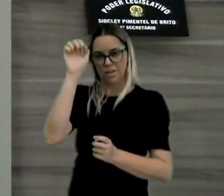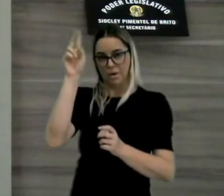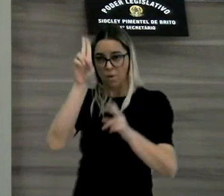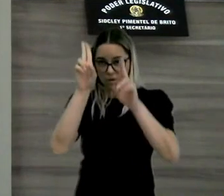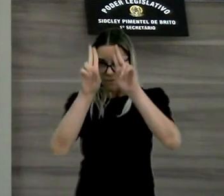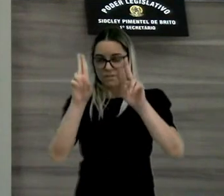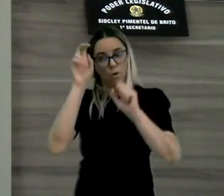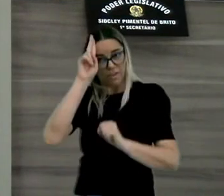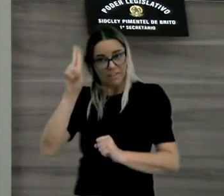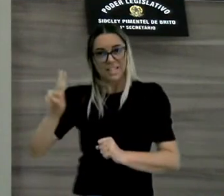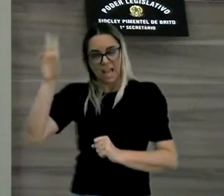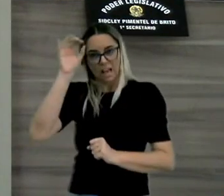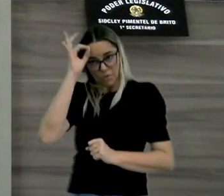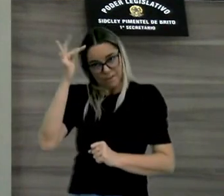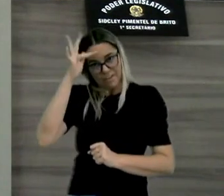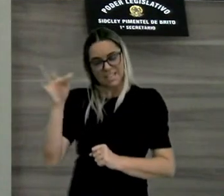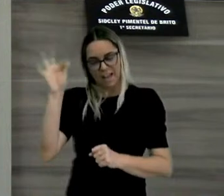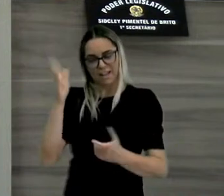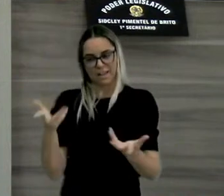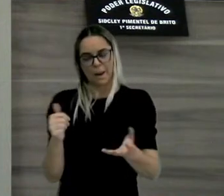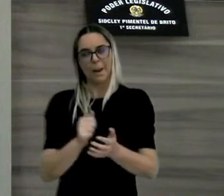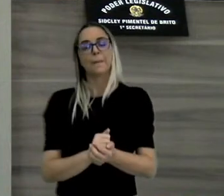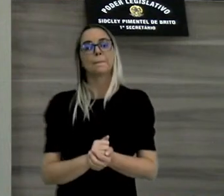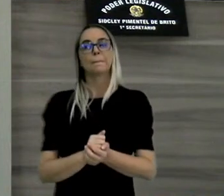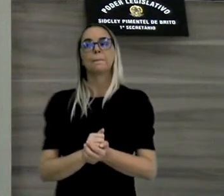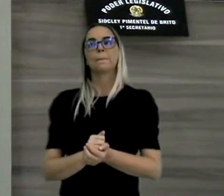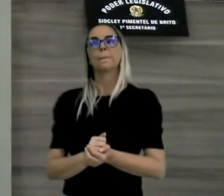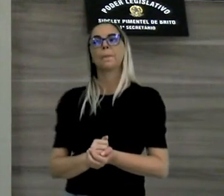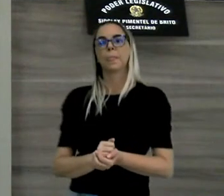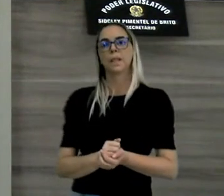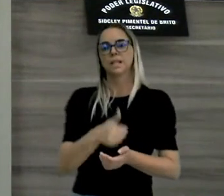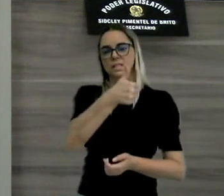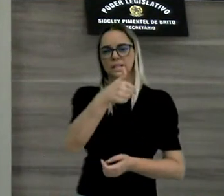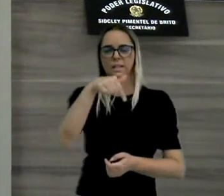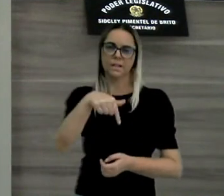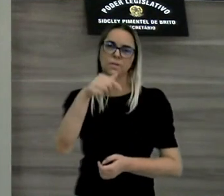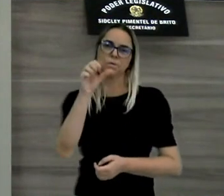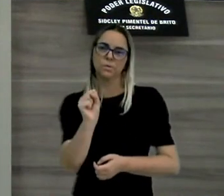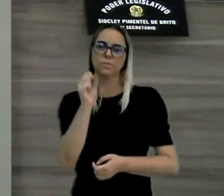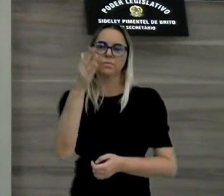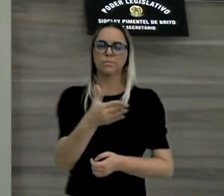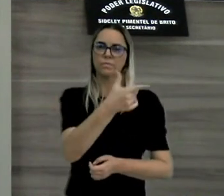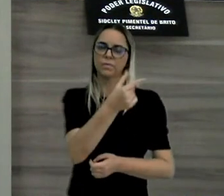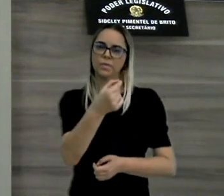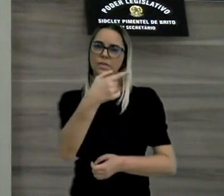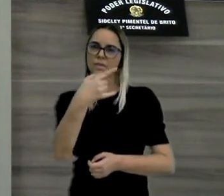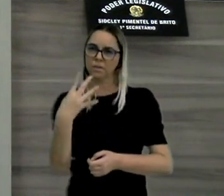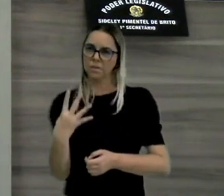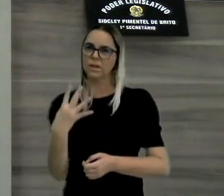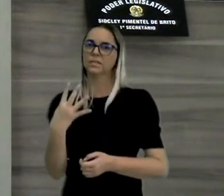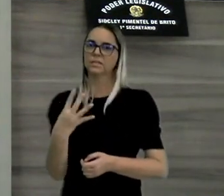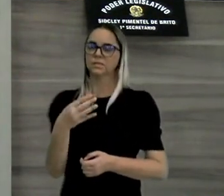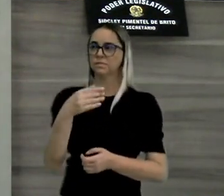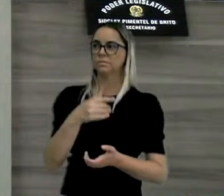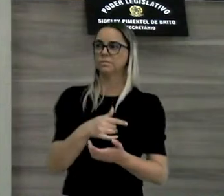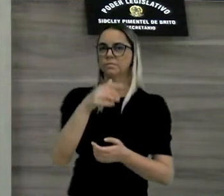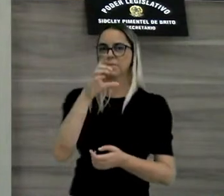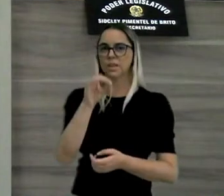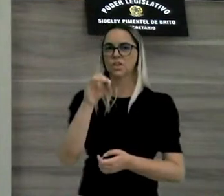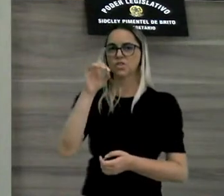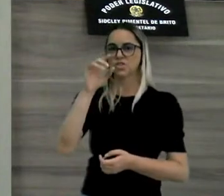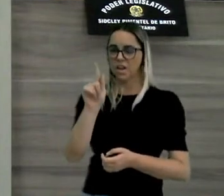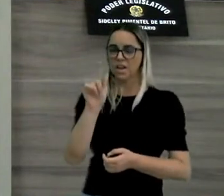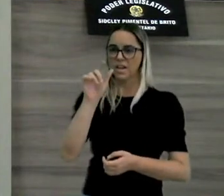remetida a esta pasta por intermédio do Ofício circular 178/02 bar dgi